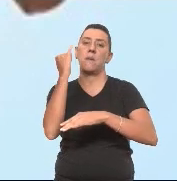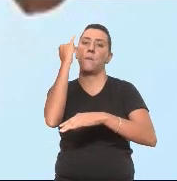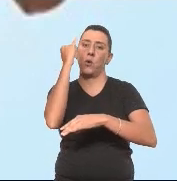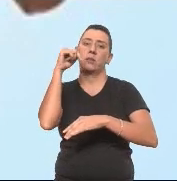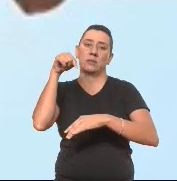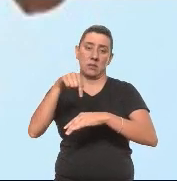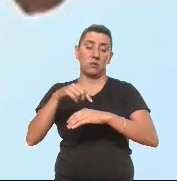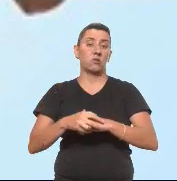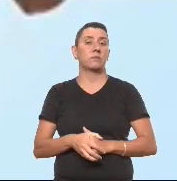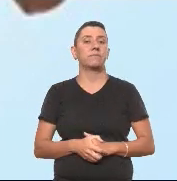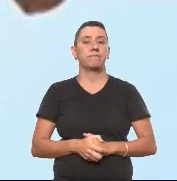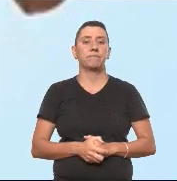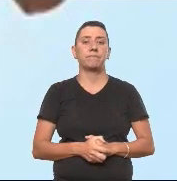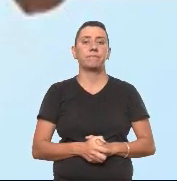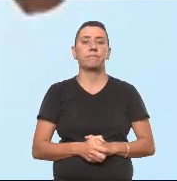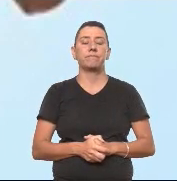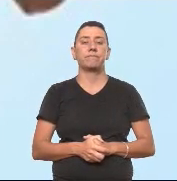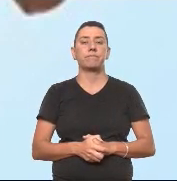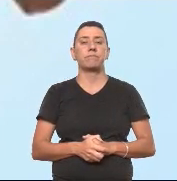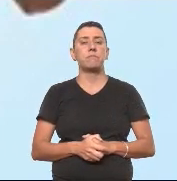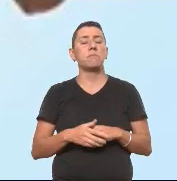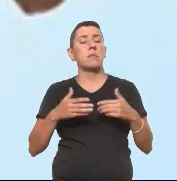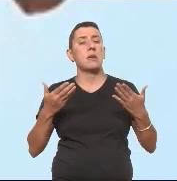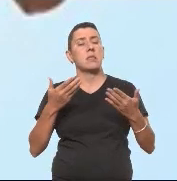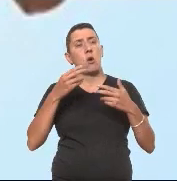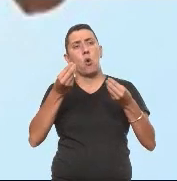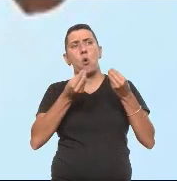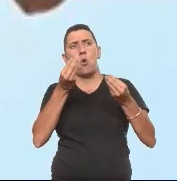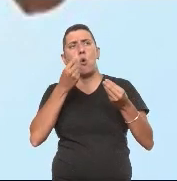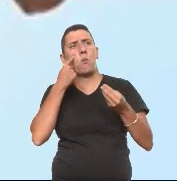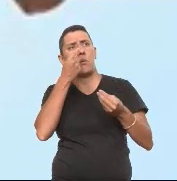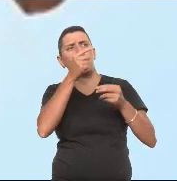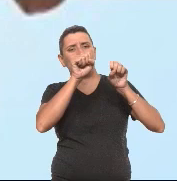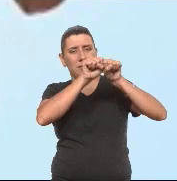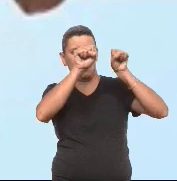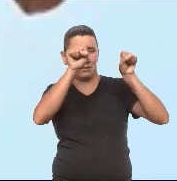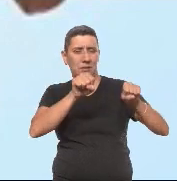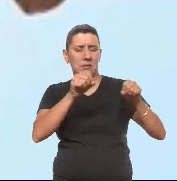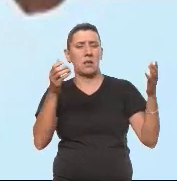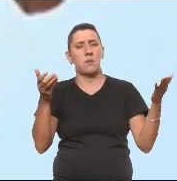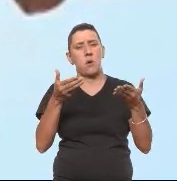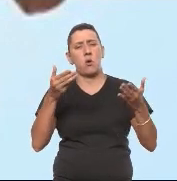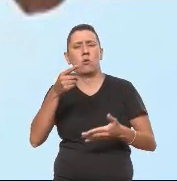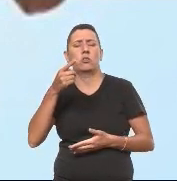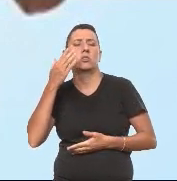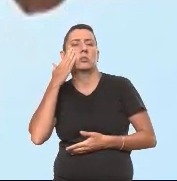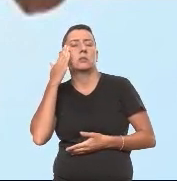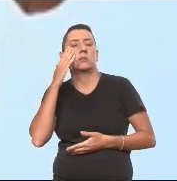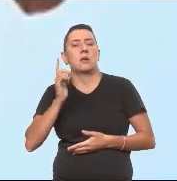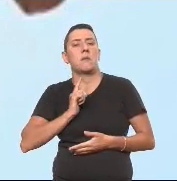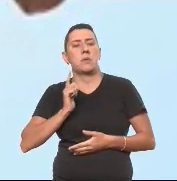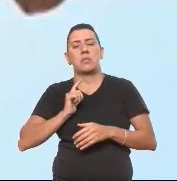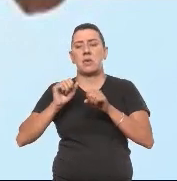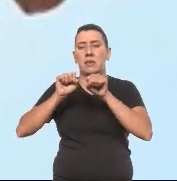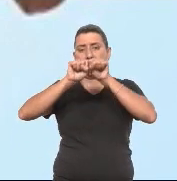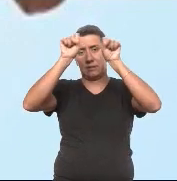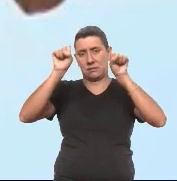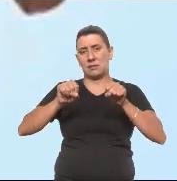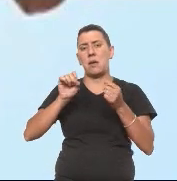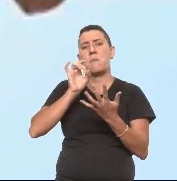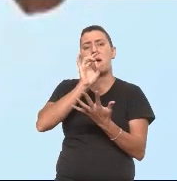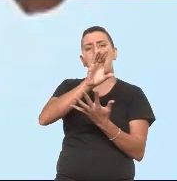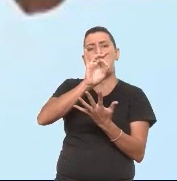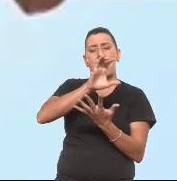olhando um pouquinho mais em termos de plataformas né hoje a gente sabe que cada uma das áreas acabam adquirindo suas soluções de forma isolada